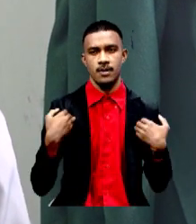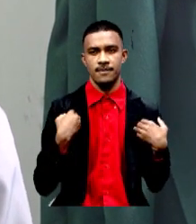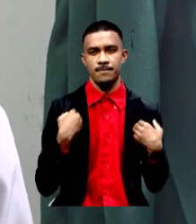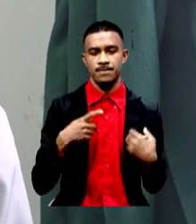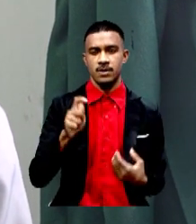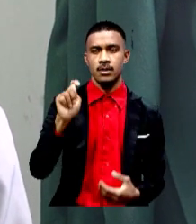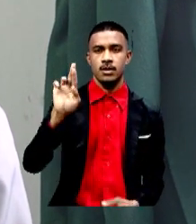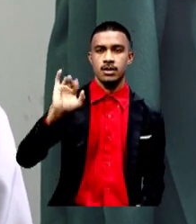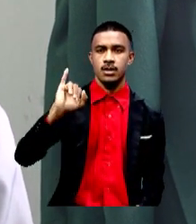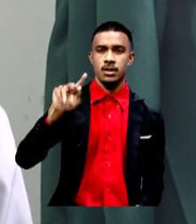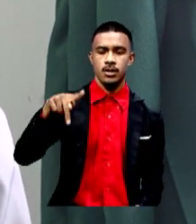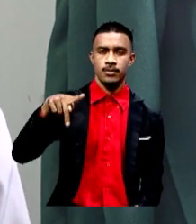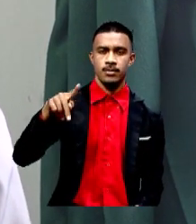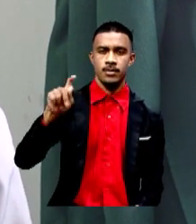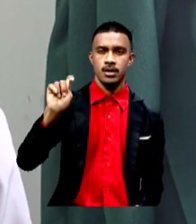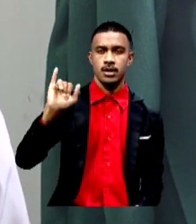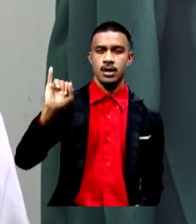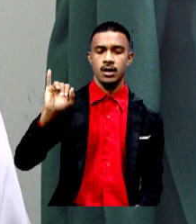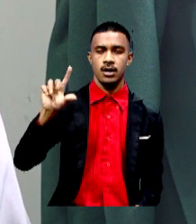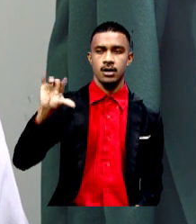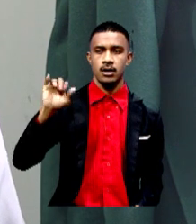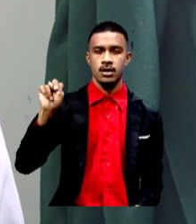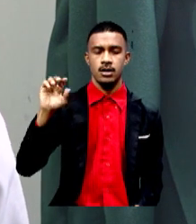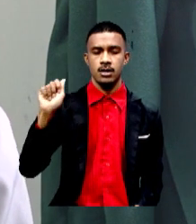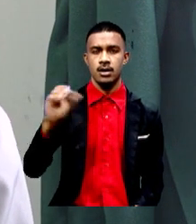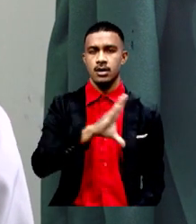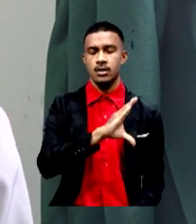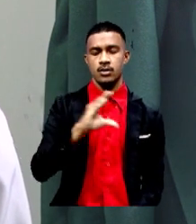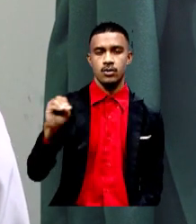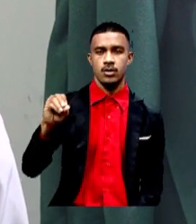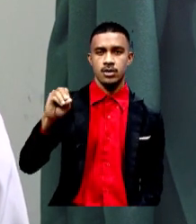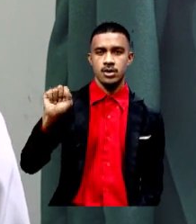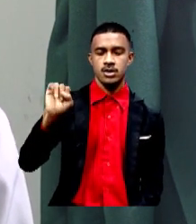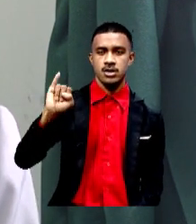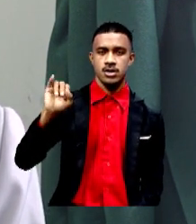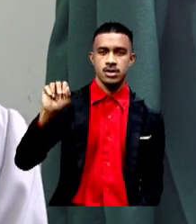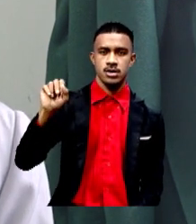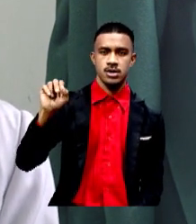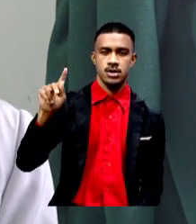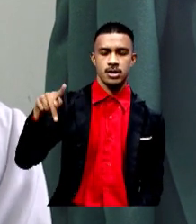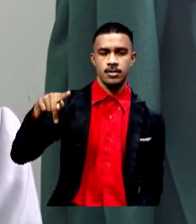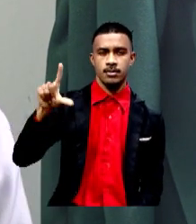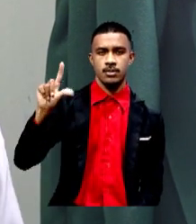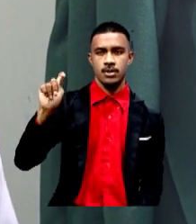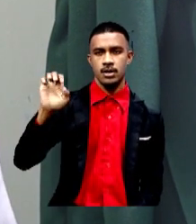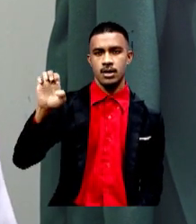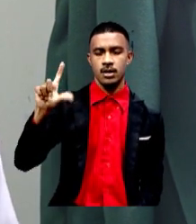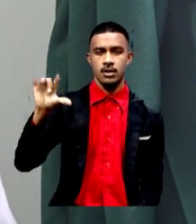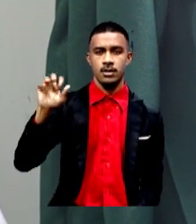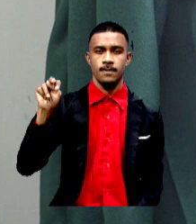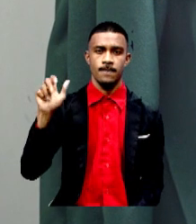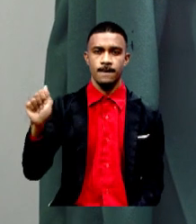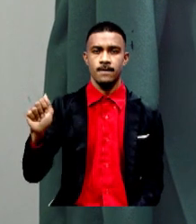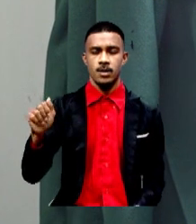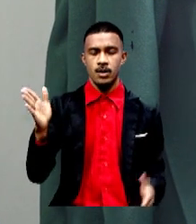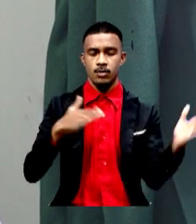amitriptilina ou fluoxetina. E a moro ba paciente siren bema ka ho problema tau